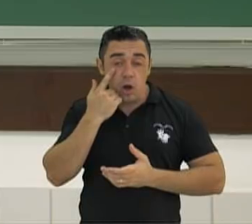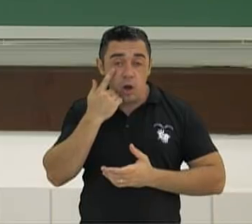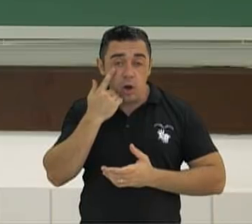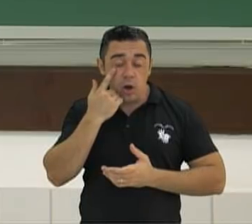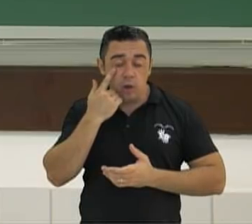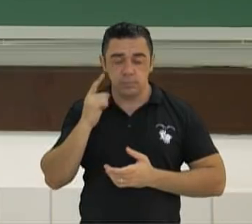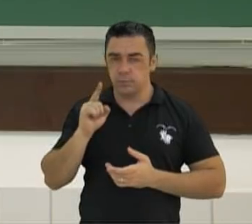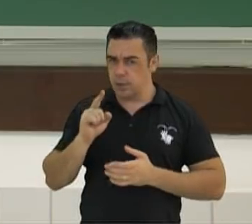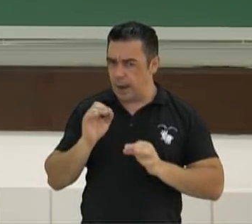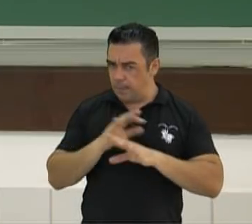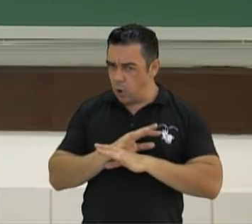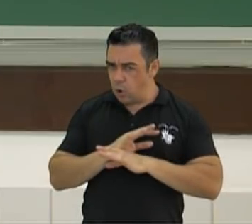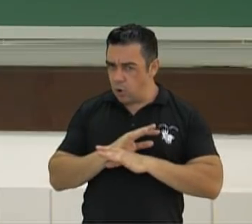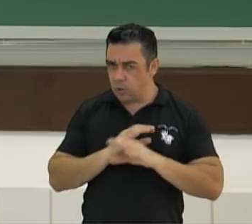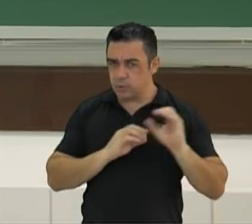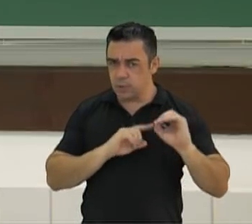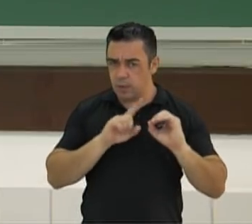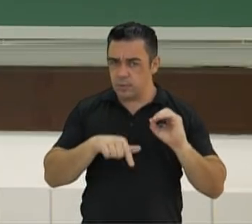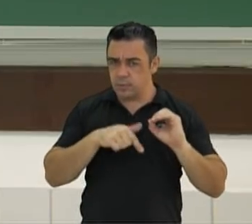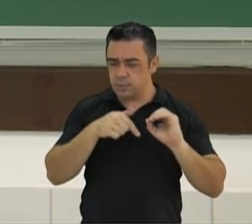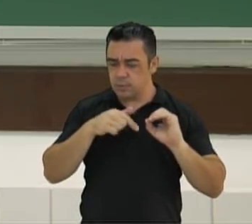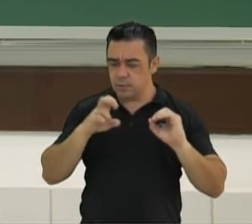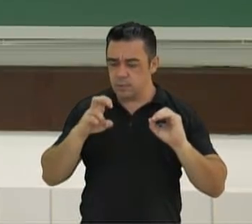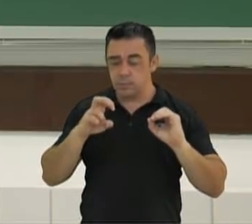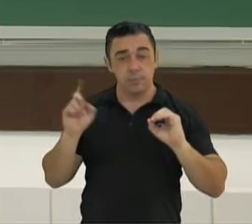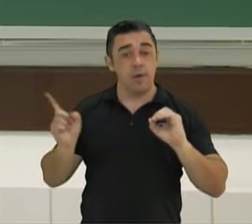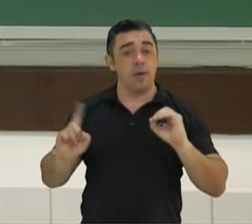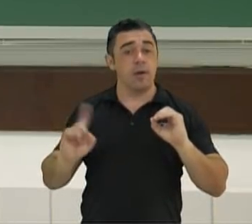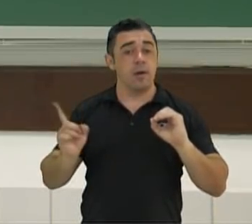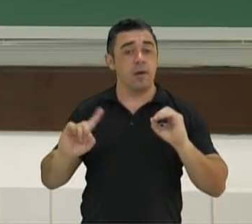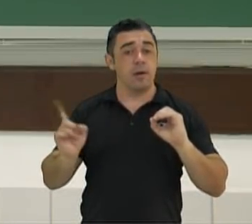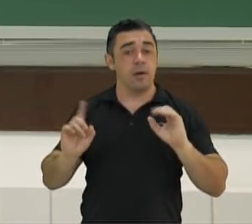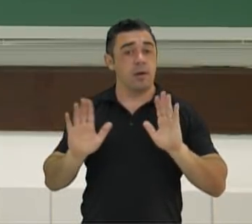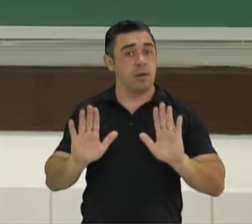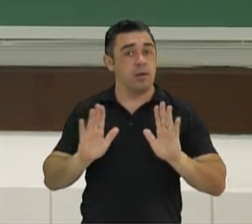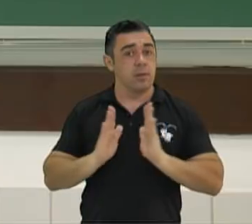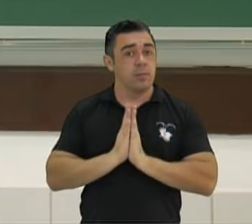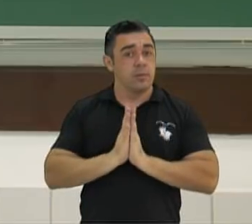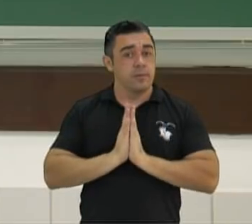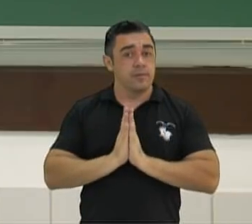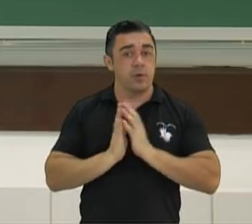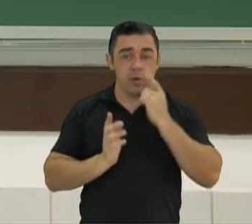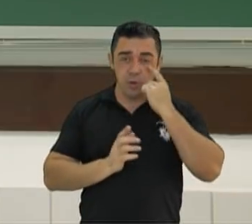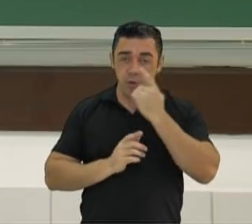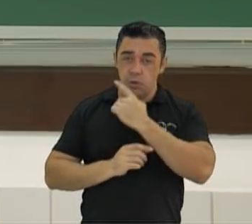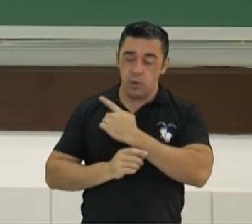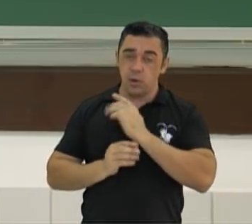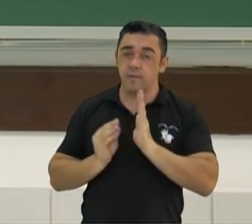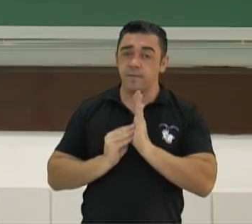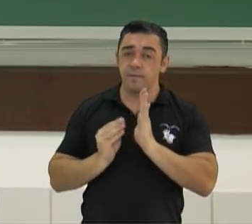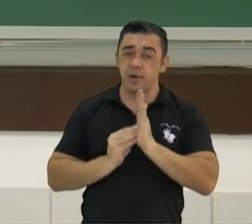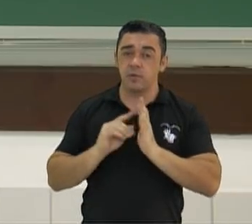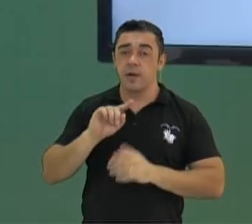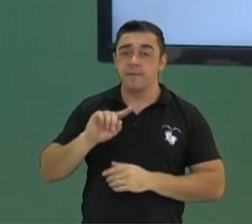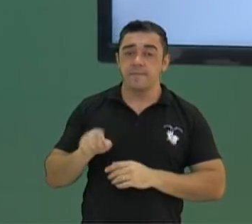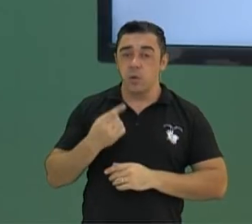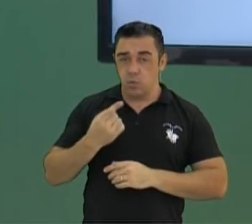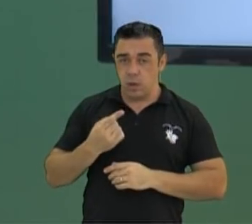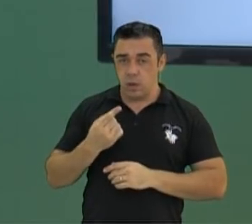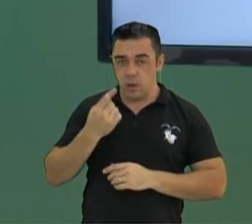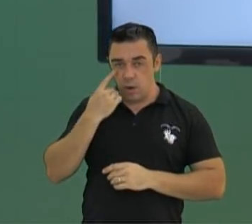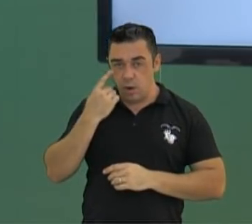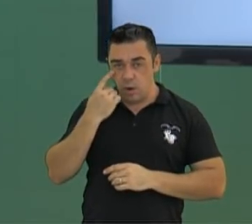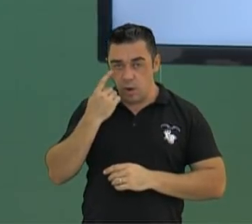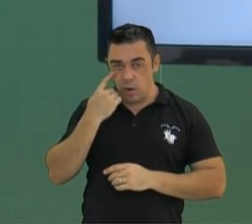Acabou, professora, 0,75. Não, pelo amor de Deus, o que está faltando ali? A